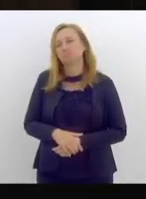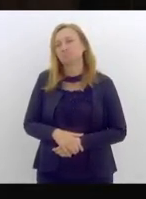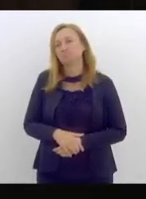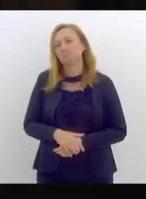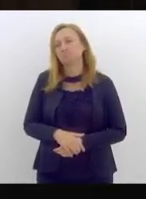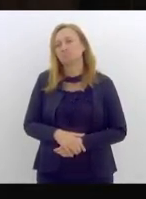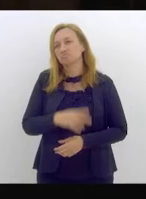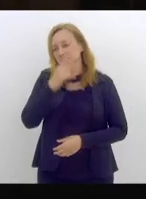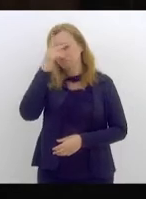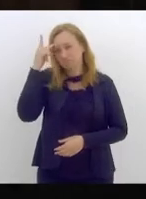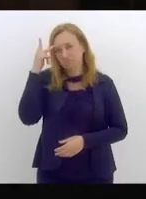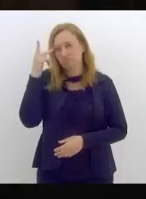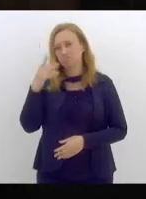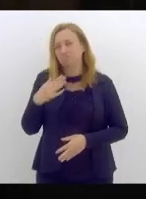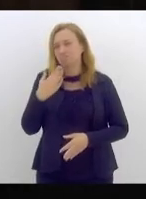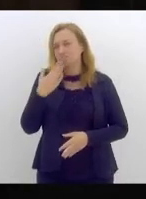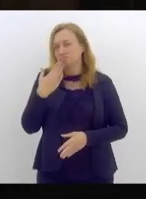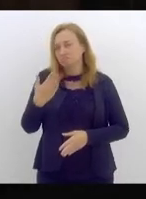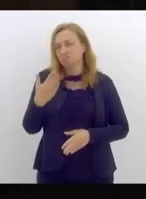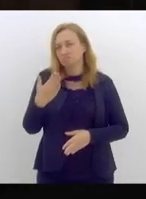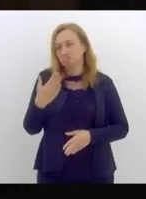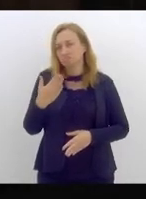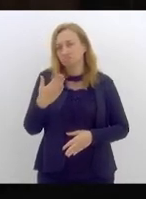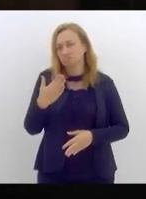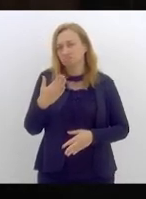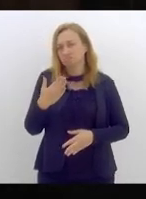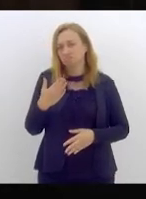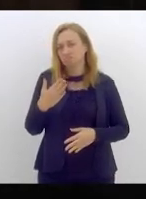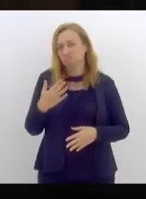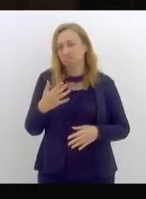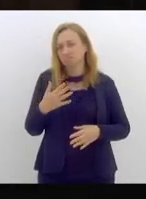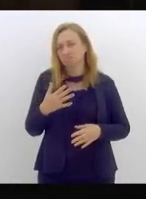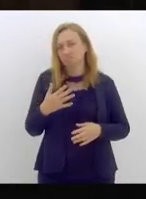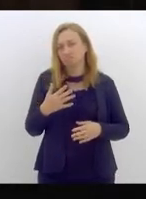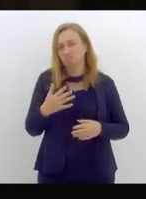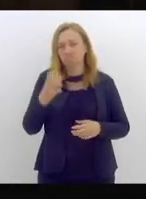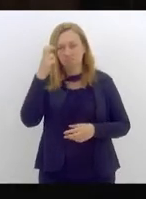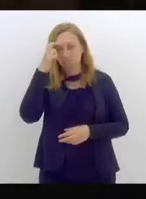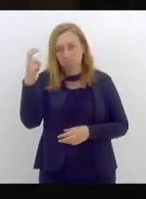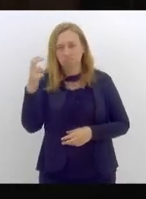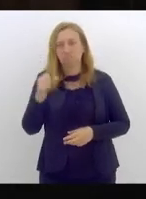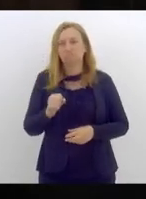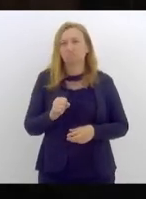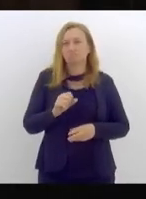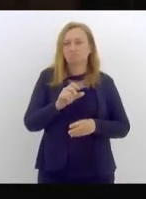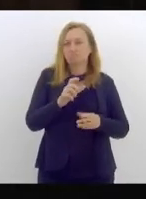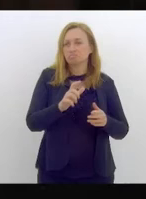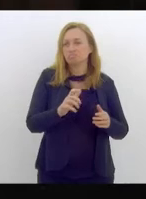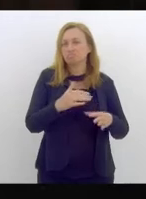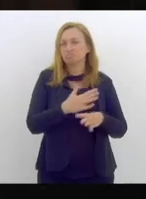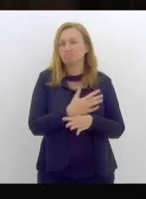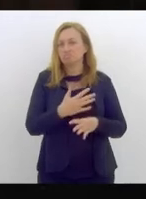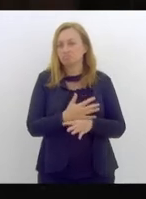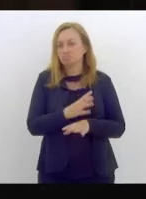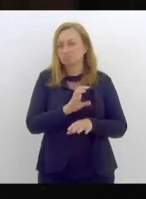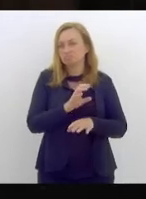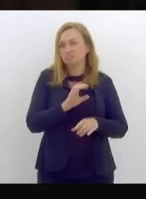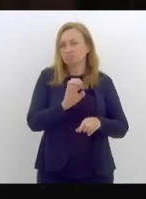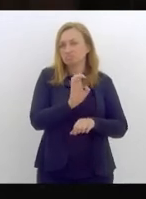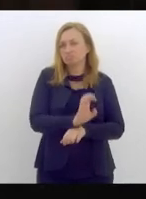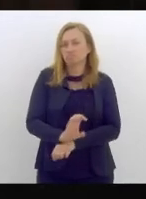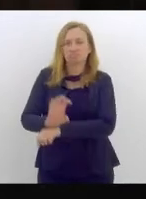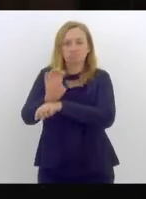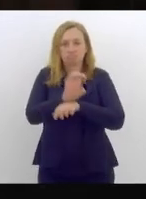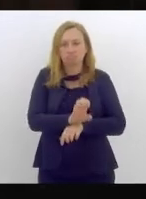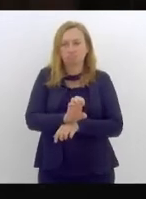primeiro com pessoas de todos todos os estados né A Origem daqueles estudantes de todos